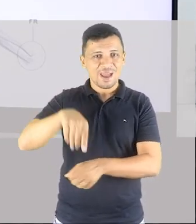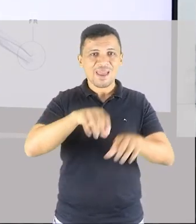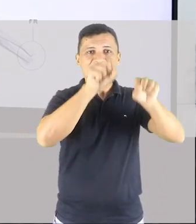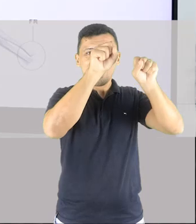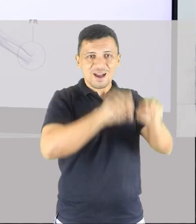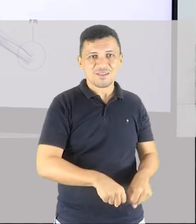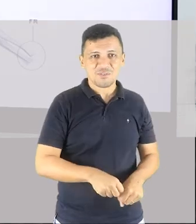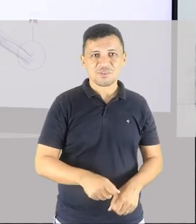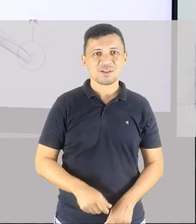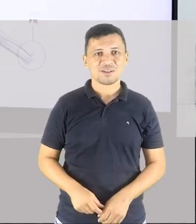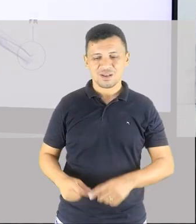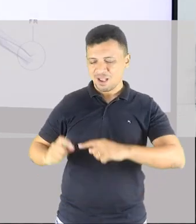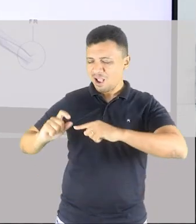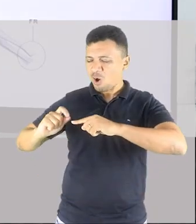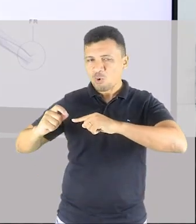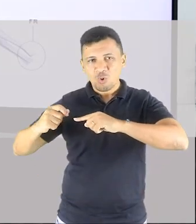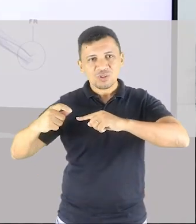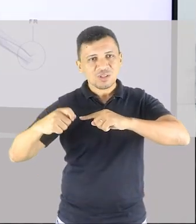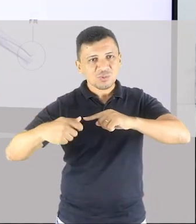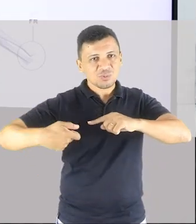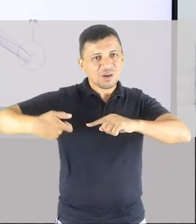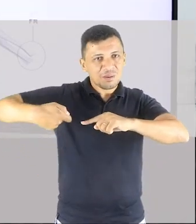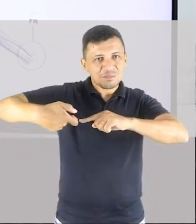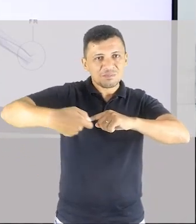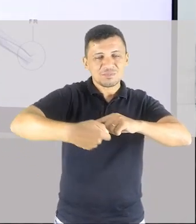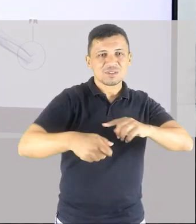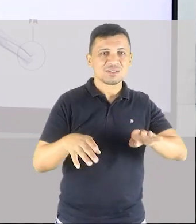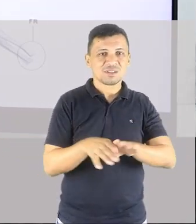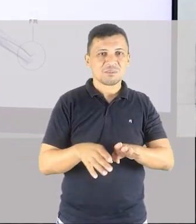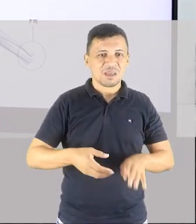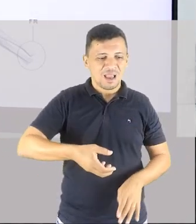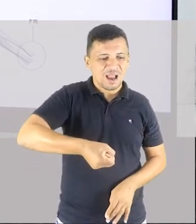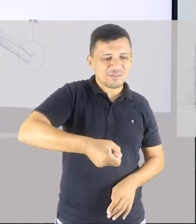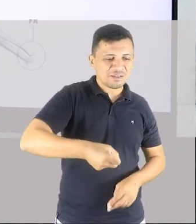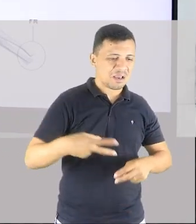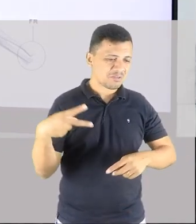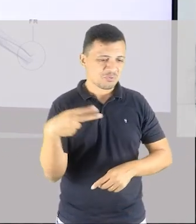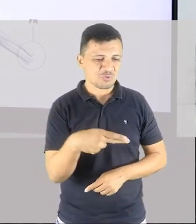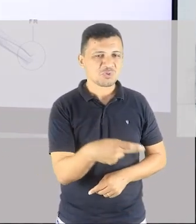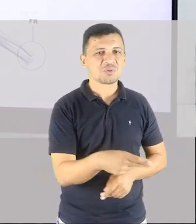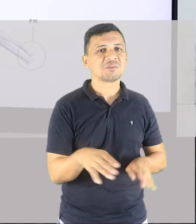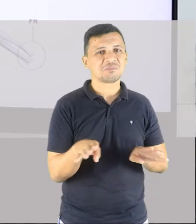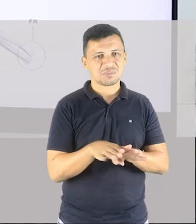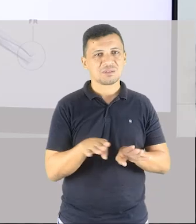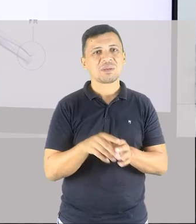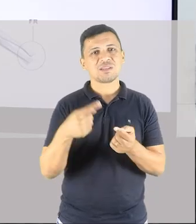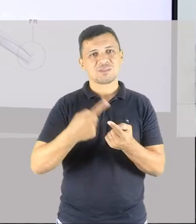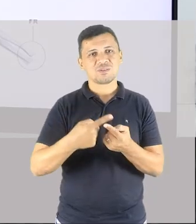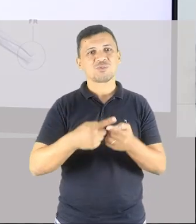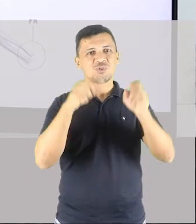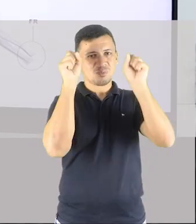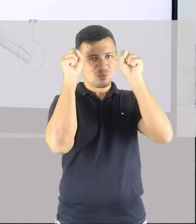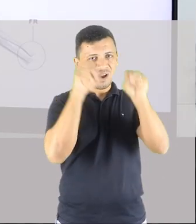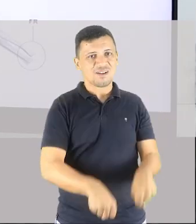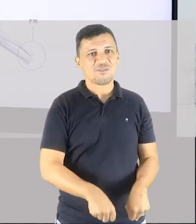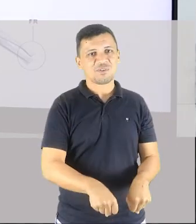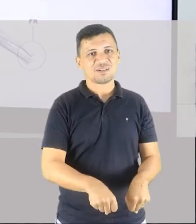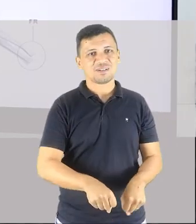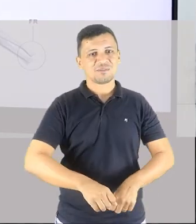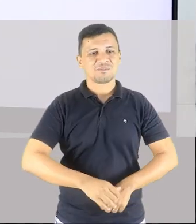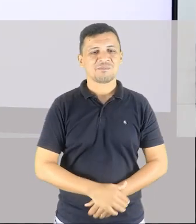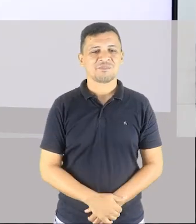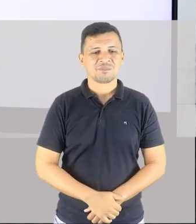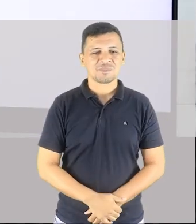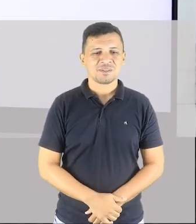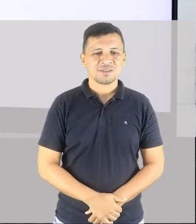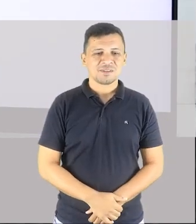que um cortador de unha era uma alavanca, né? Que um alicate, uma tesoura eram alavancas, tá? Belezinha, então vamos